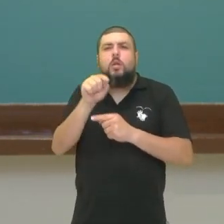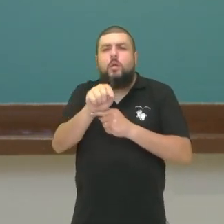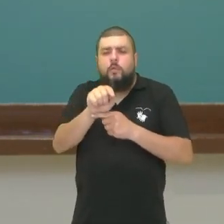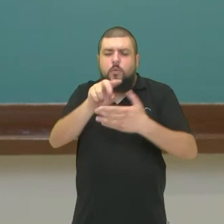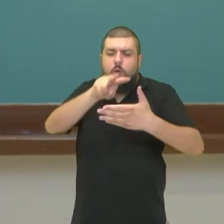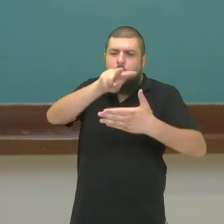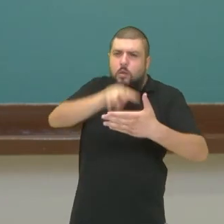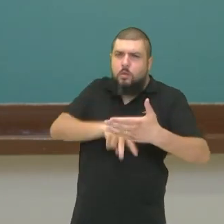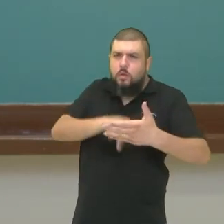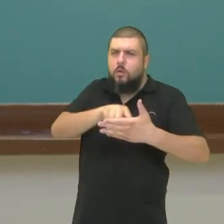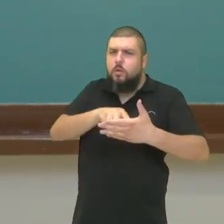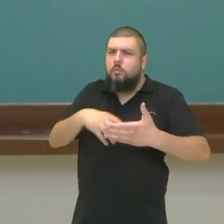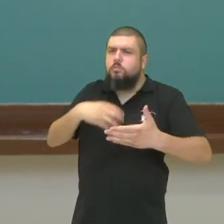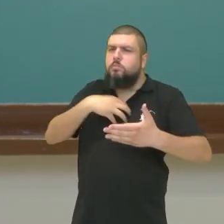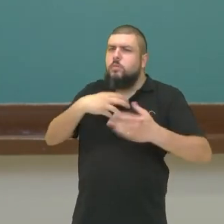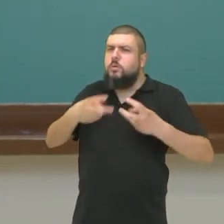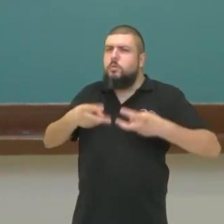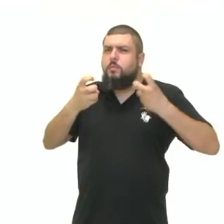nela? Vejamos.